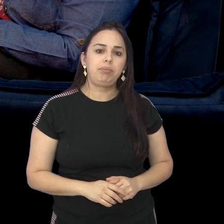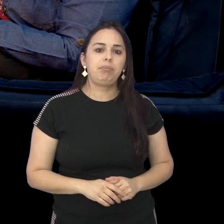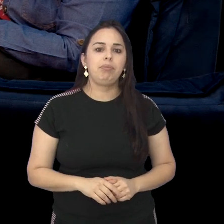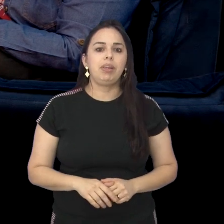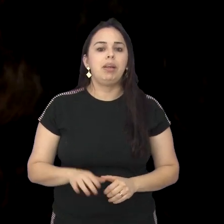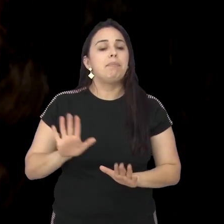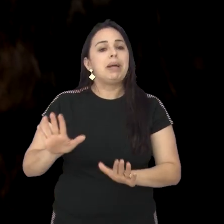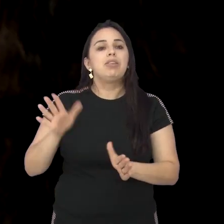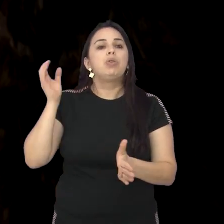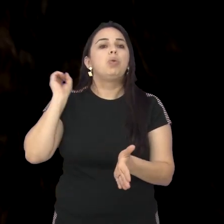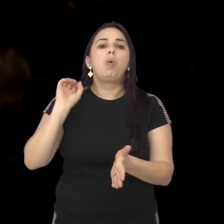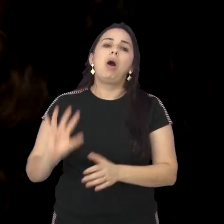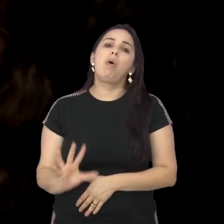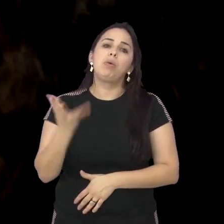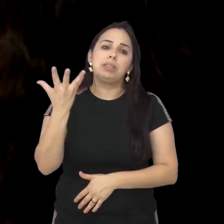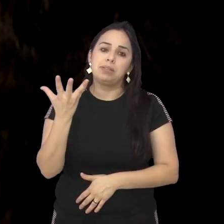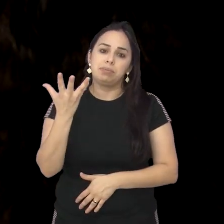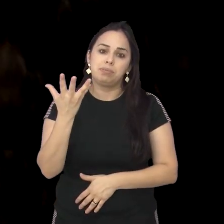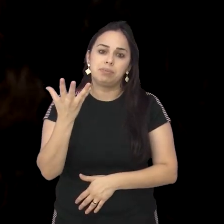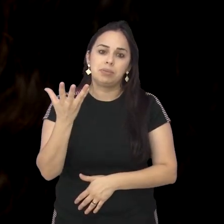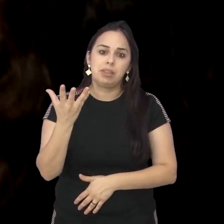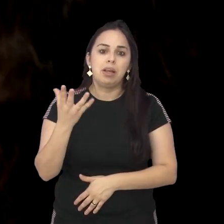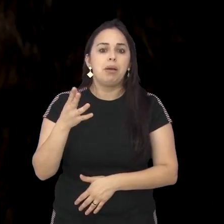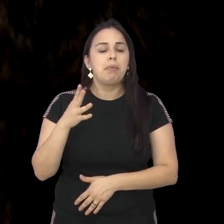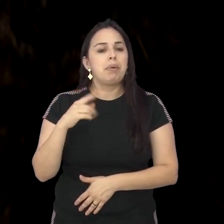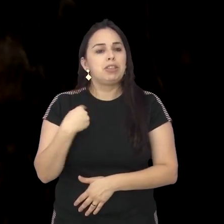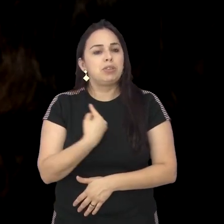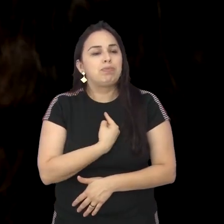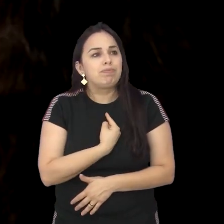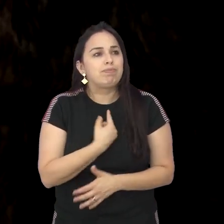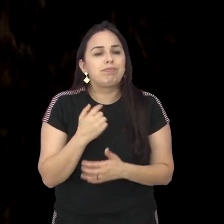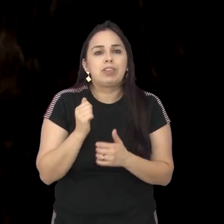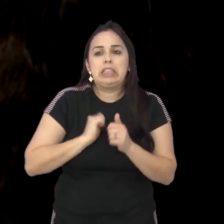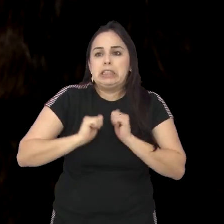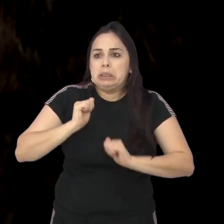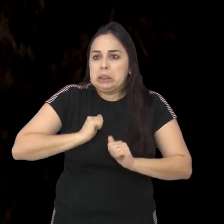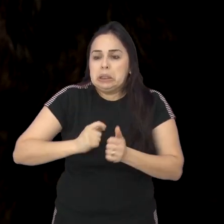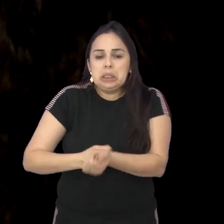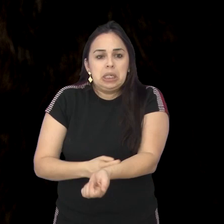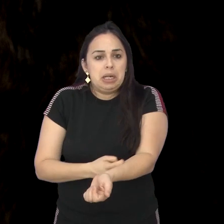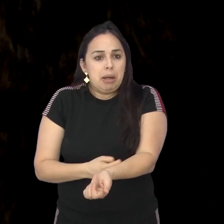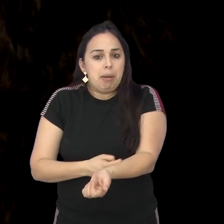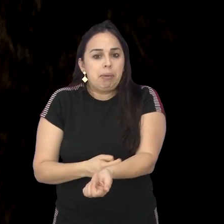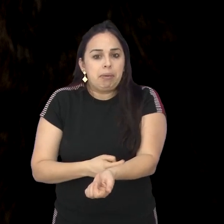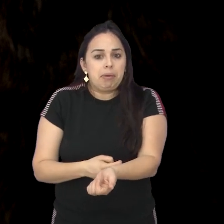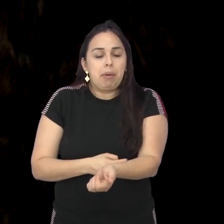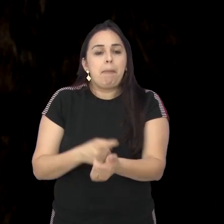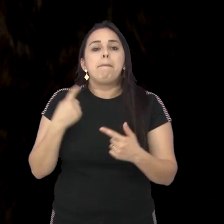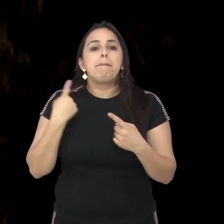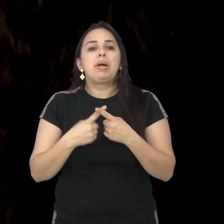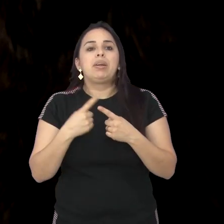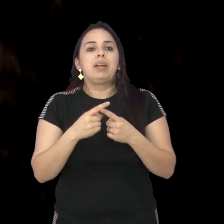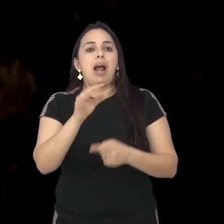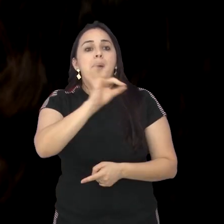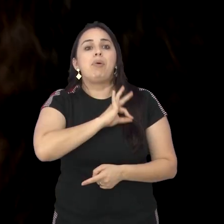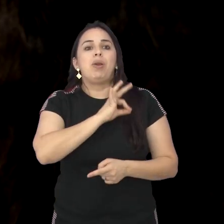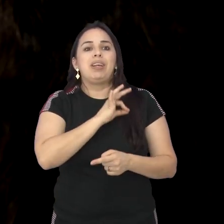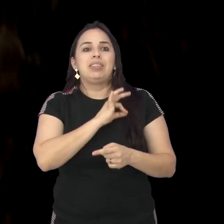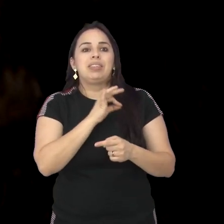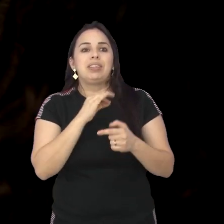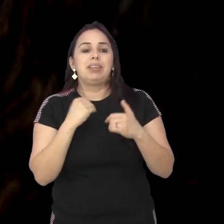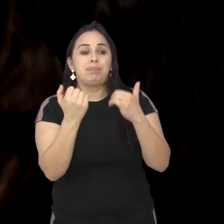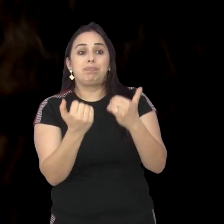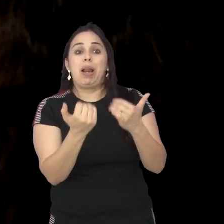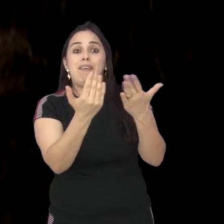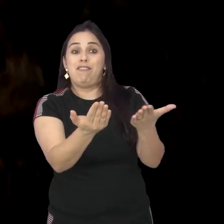desocupação não ocorreu. Mas a gente passou todo aquele clima, aquele nervosismo, porque a polícia foi parada no meio